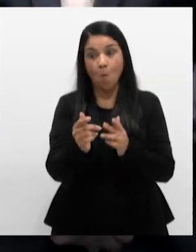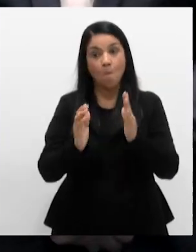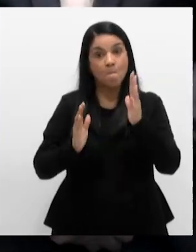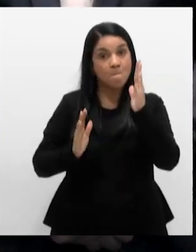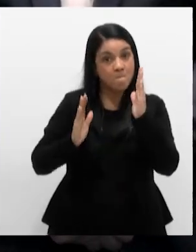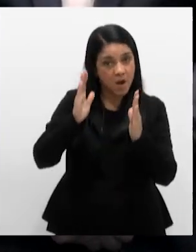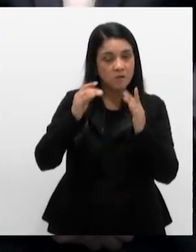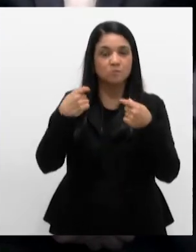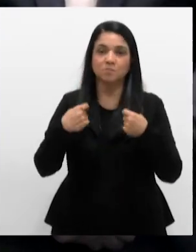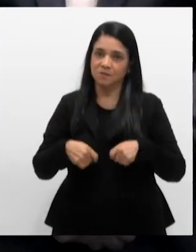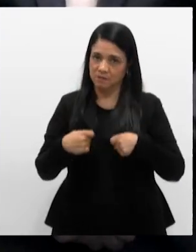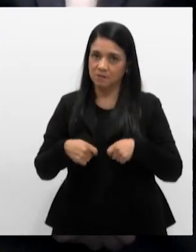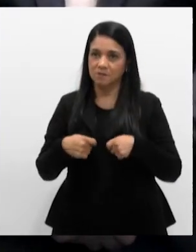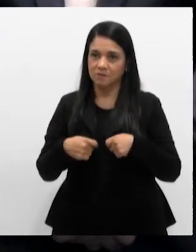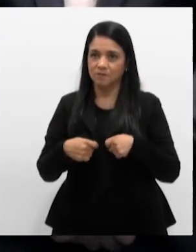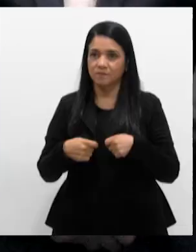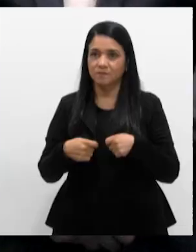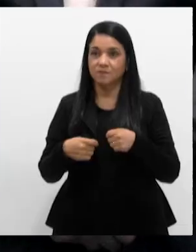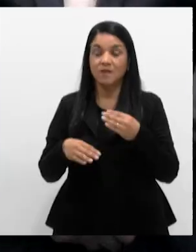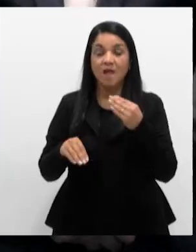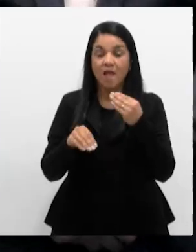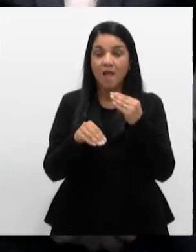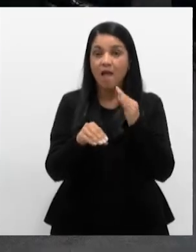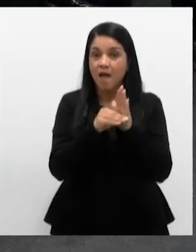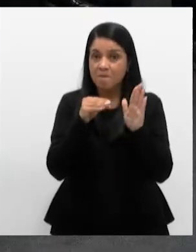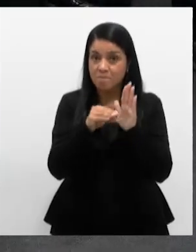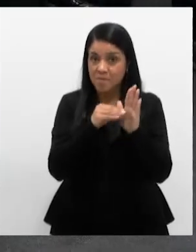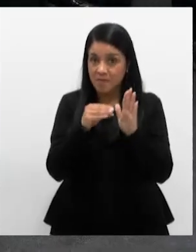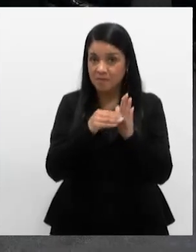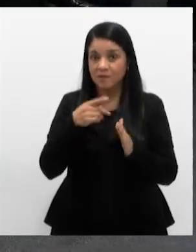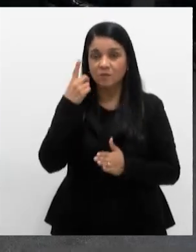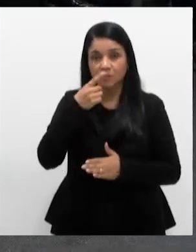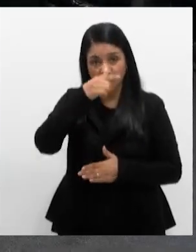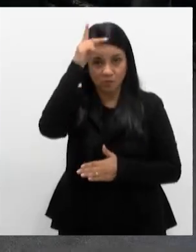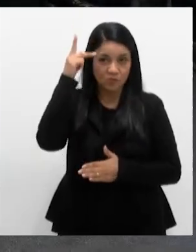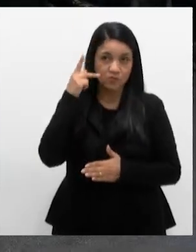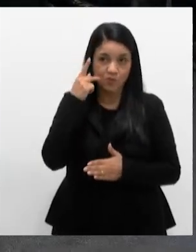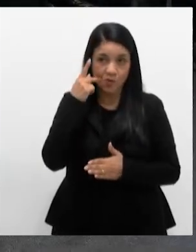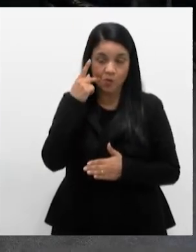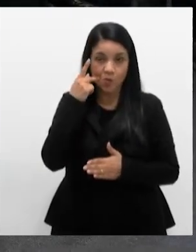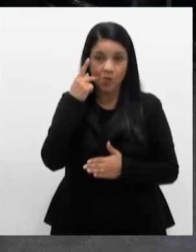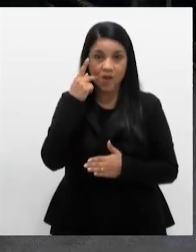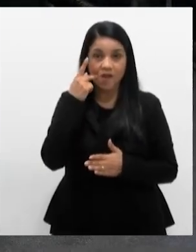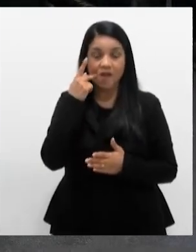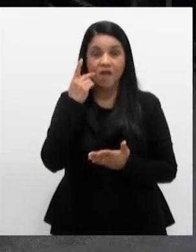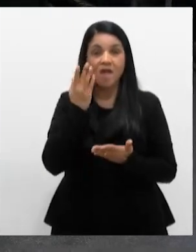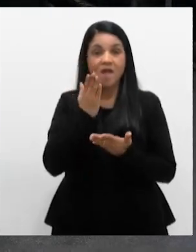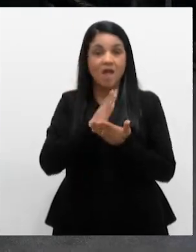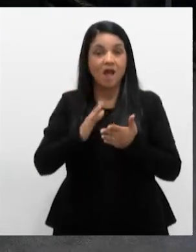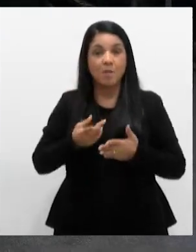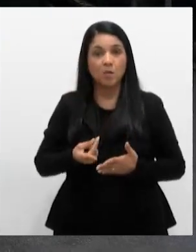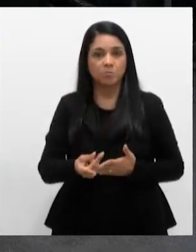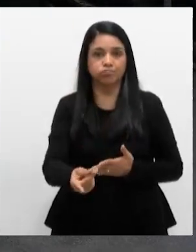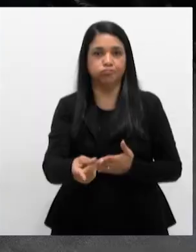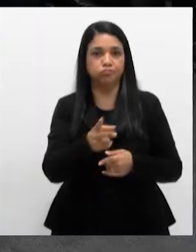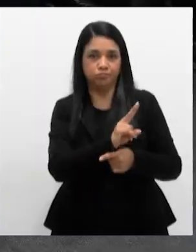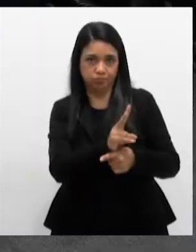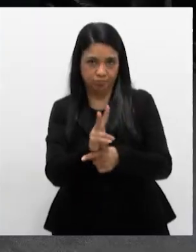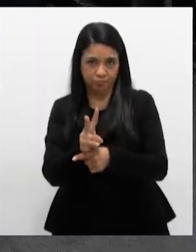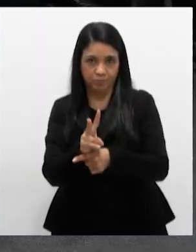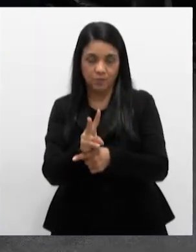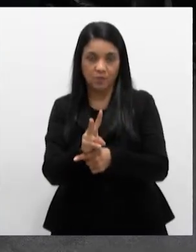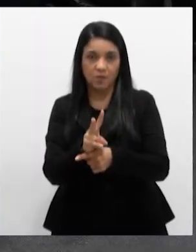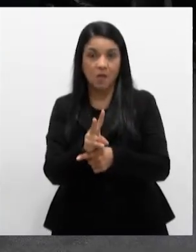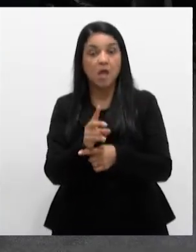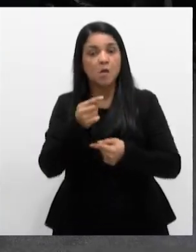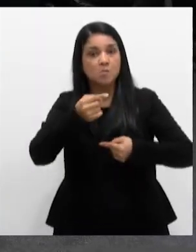emenda do deputado Luiz Paulo, né, deputado? É no sentido de acabar com a recondução. E essa era uma